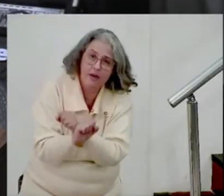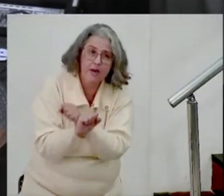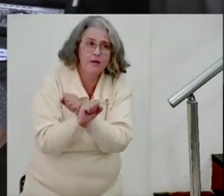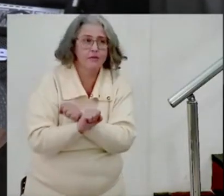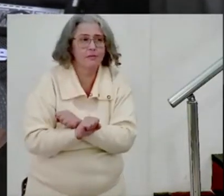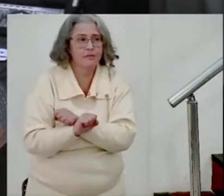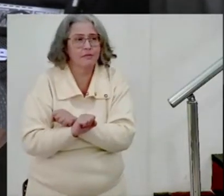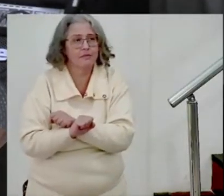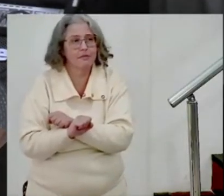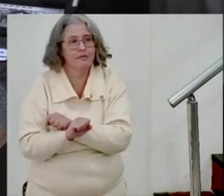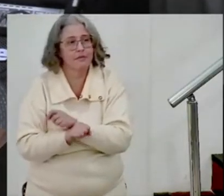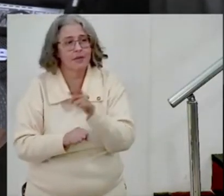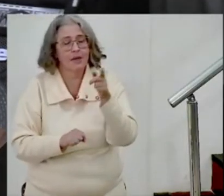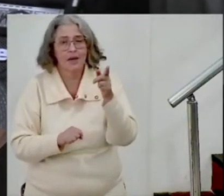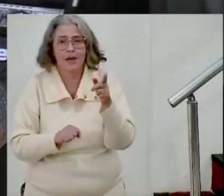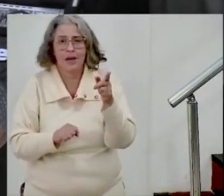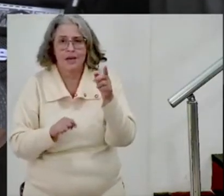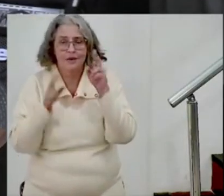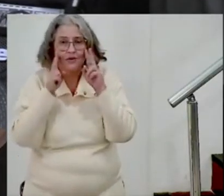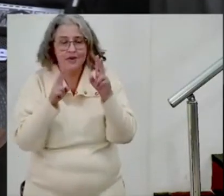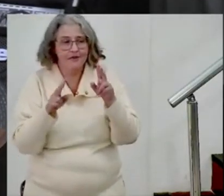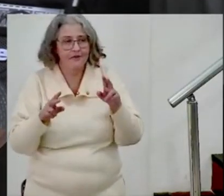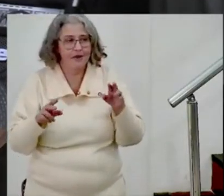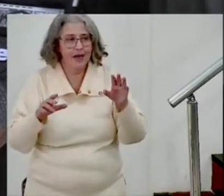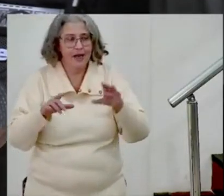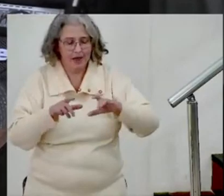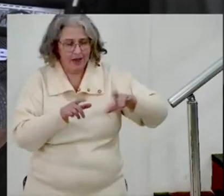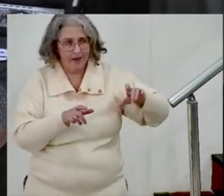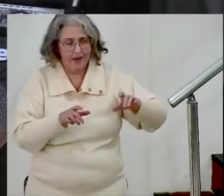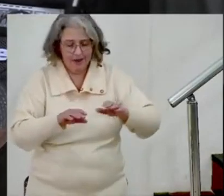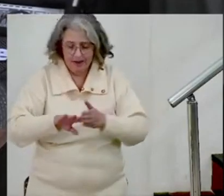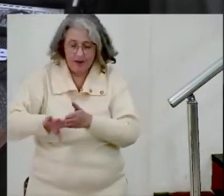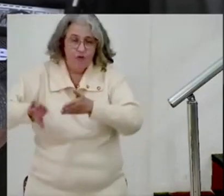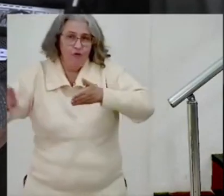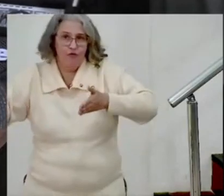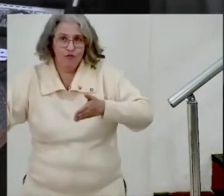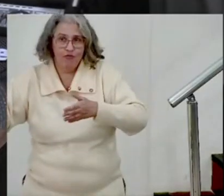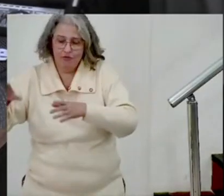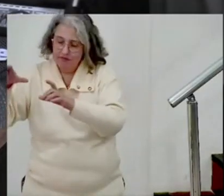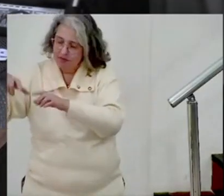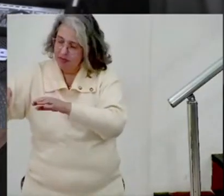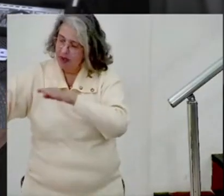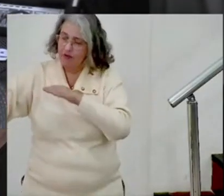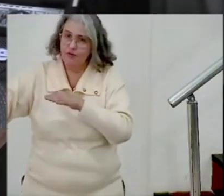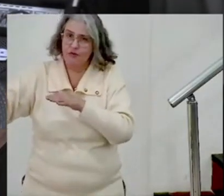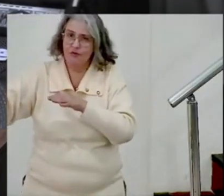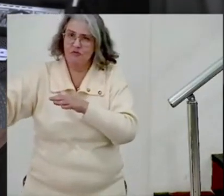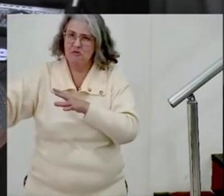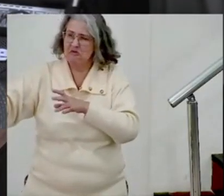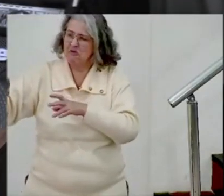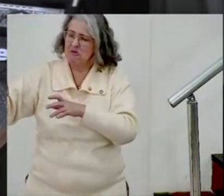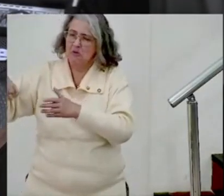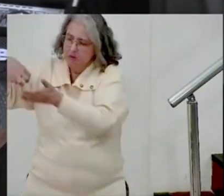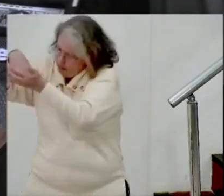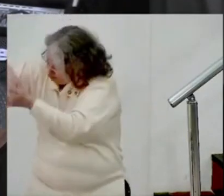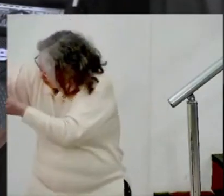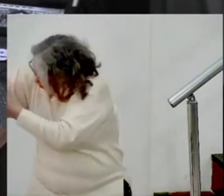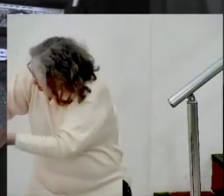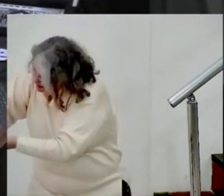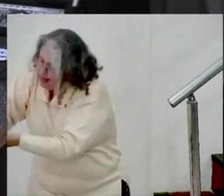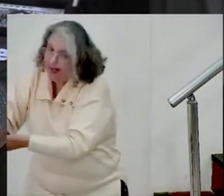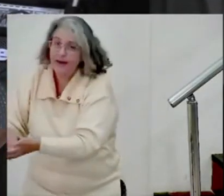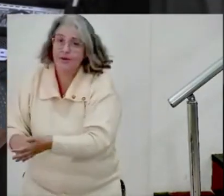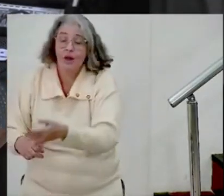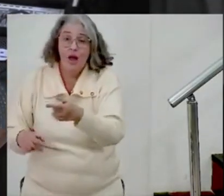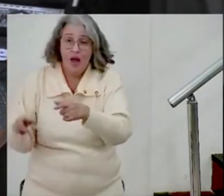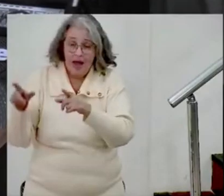com uma barba diferente, com uma roupa diferente. O assírio está no meio, com um capacete triangular de bronze, apresentando o resultado da guerra